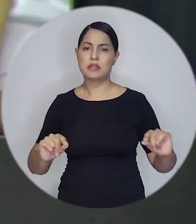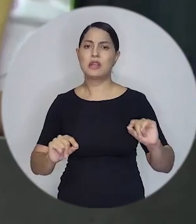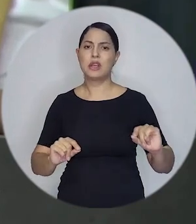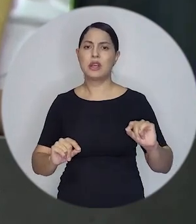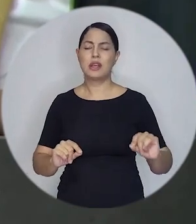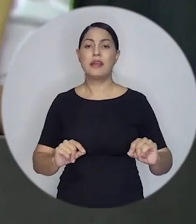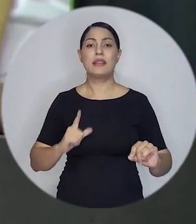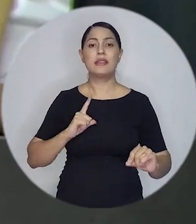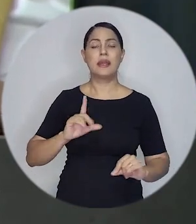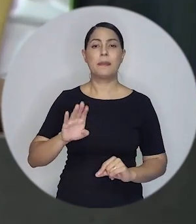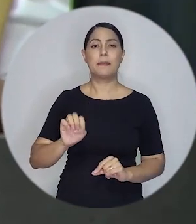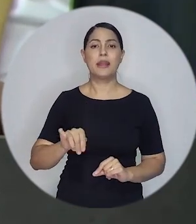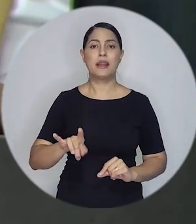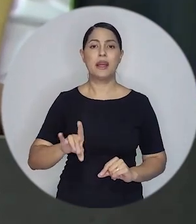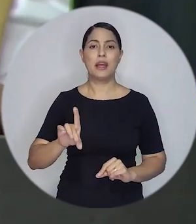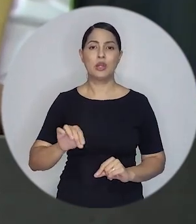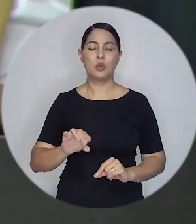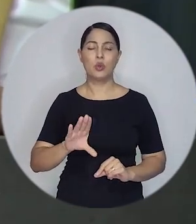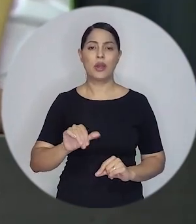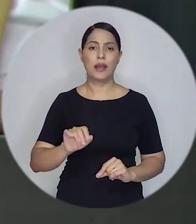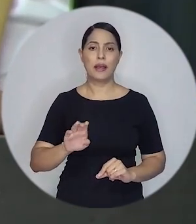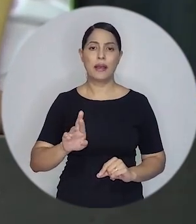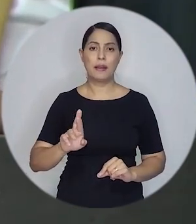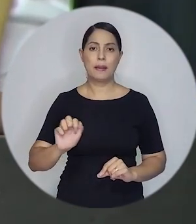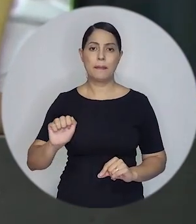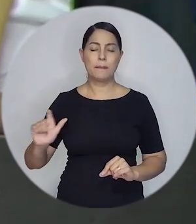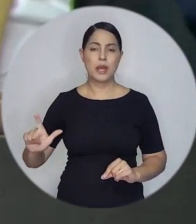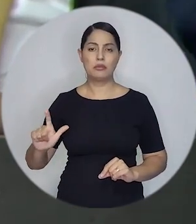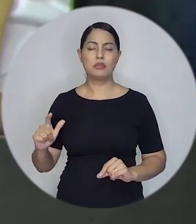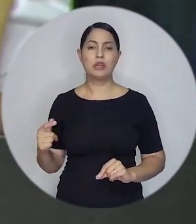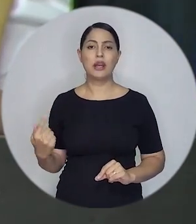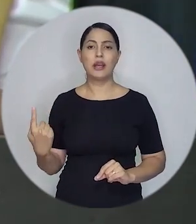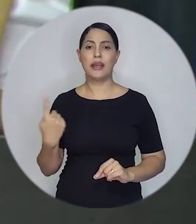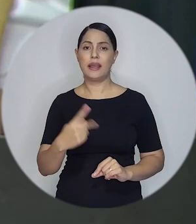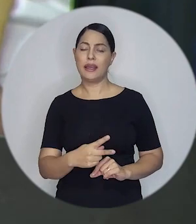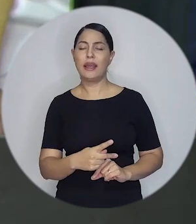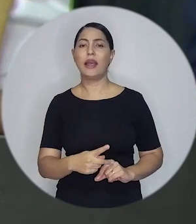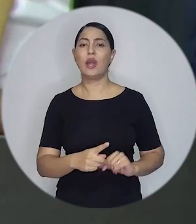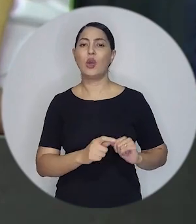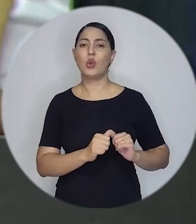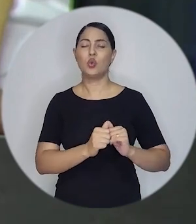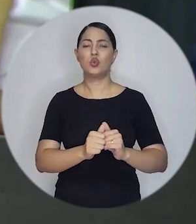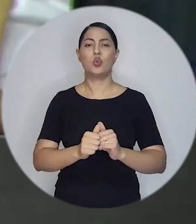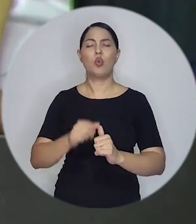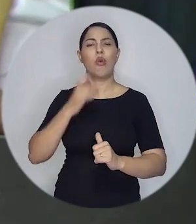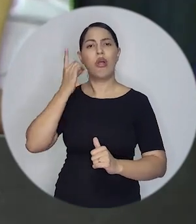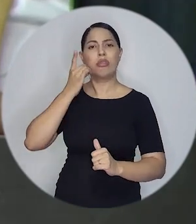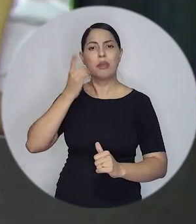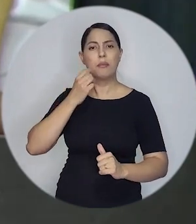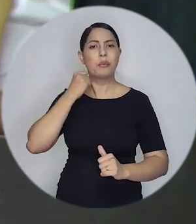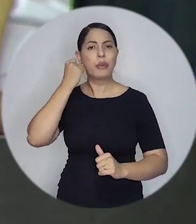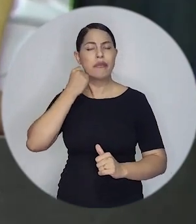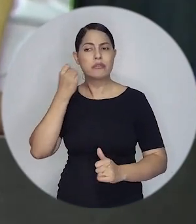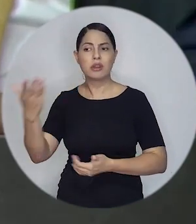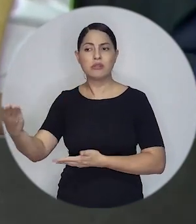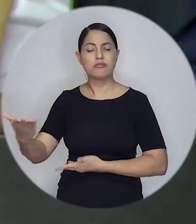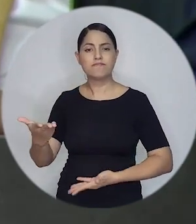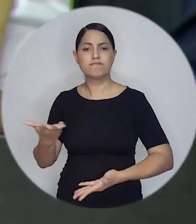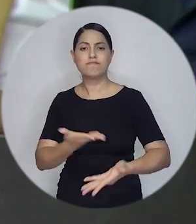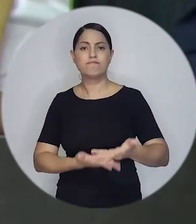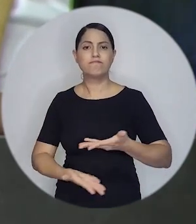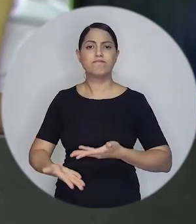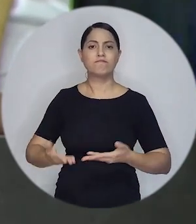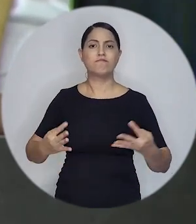Nacional, Bernardo Cabral, vice-líder do MDB, acolhendo todos os